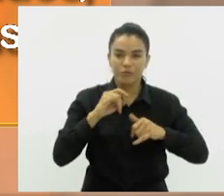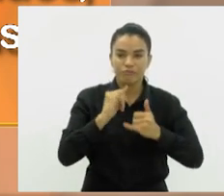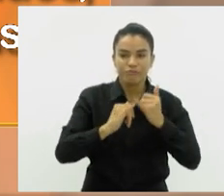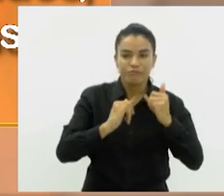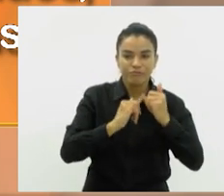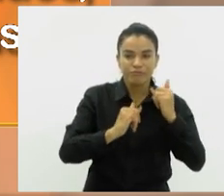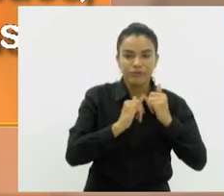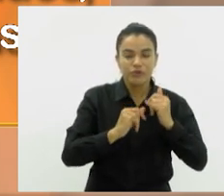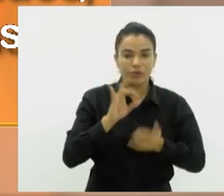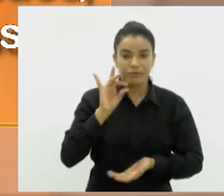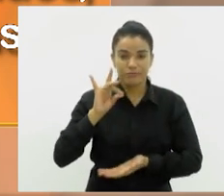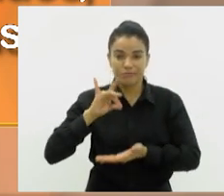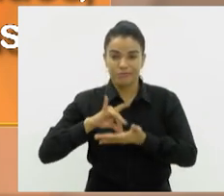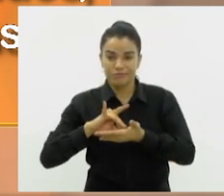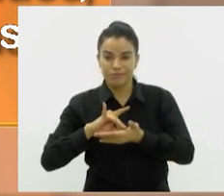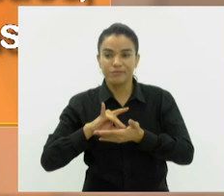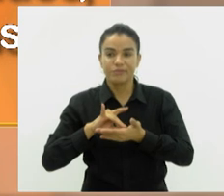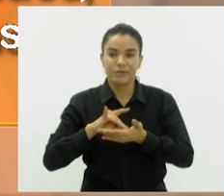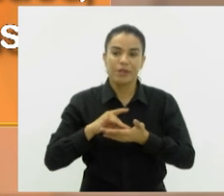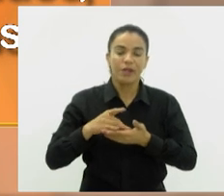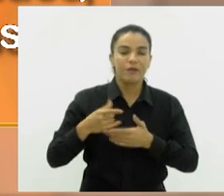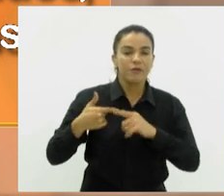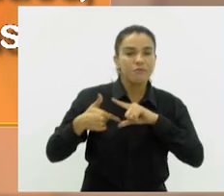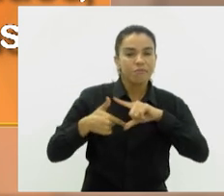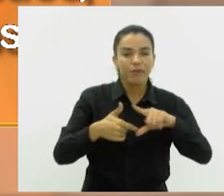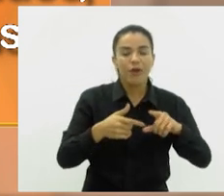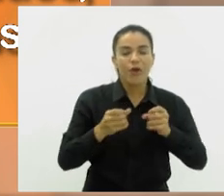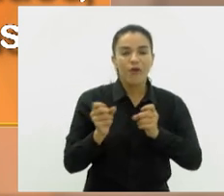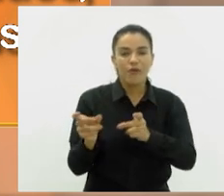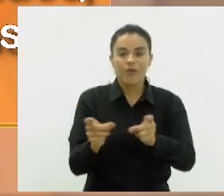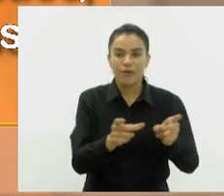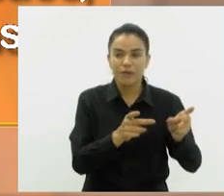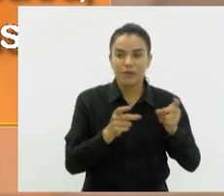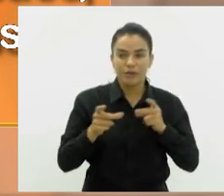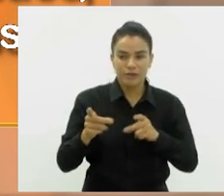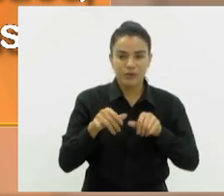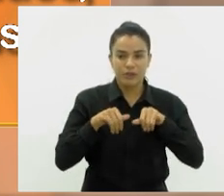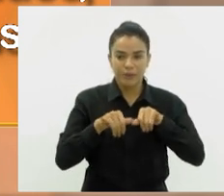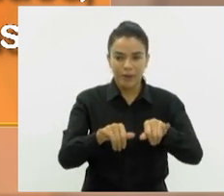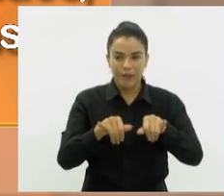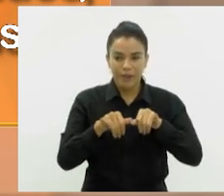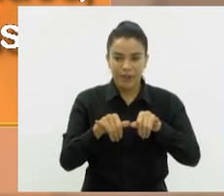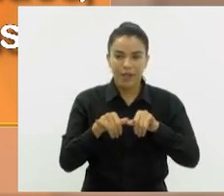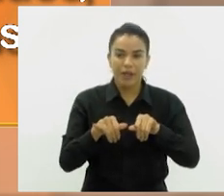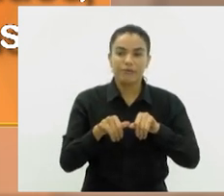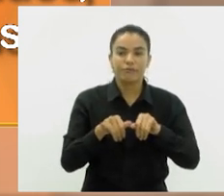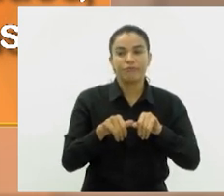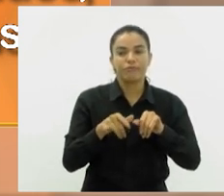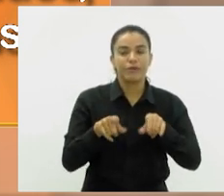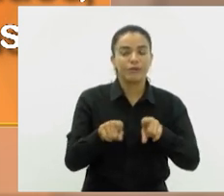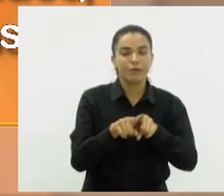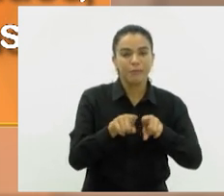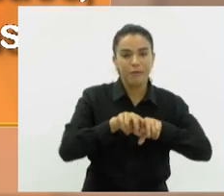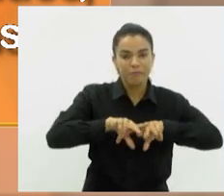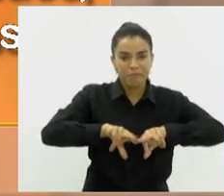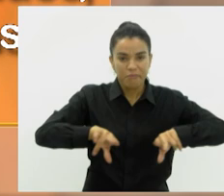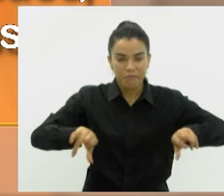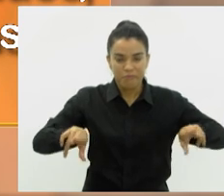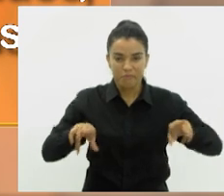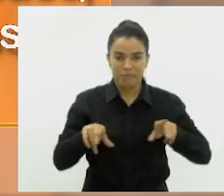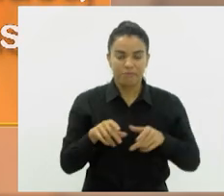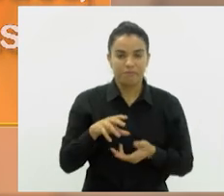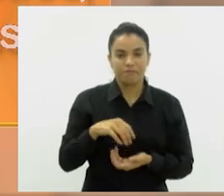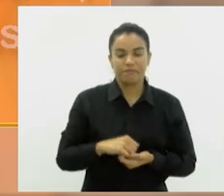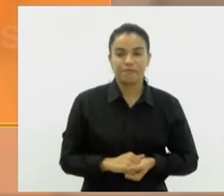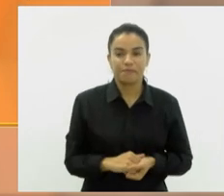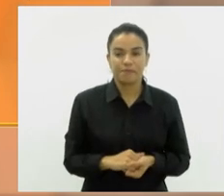junto aos originais tradicionalmente conhecidos em mercados Supermercados hipermercados e centos de